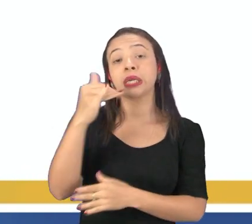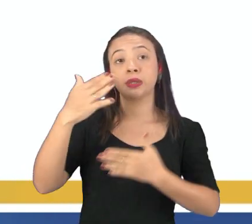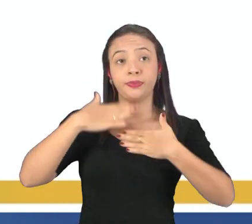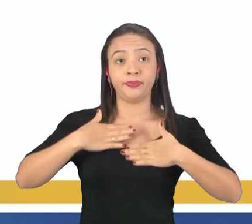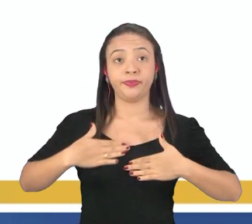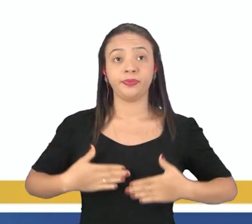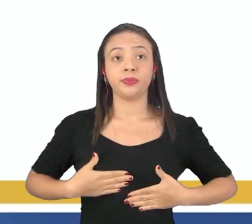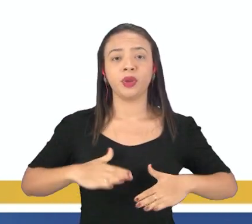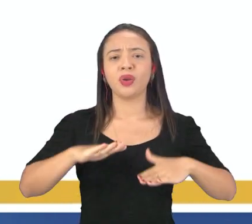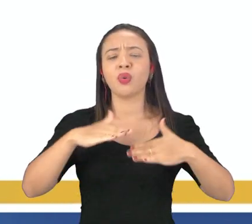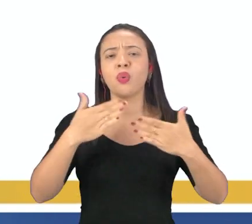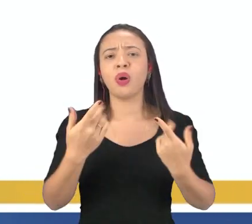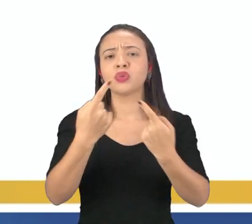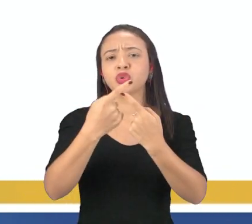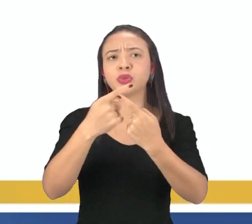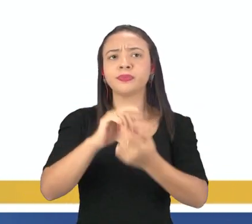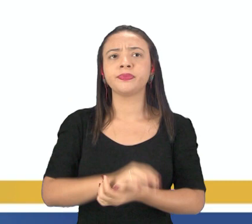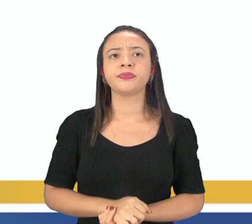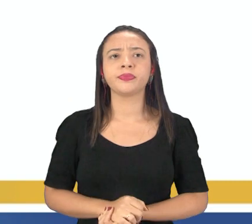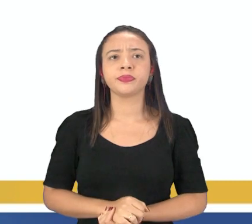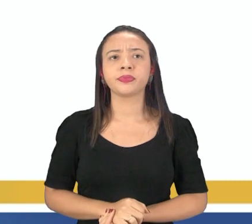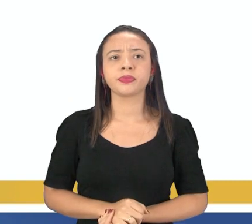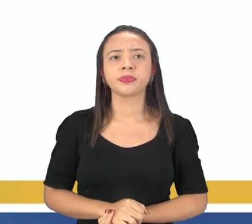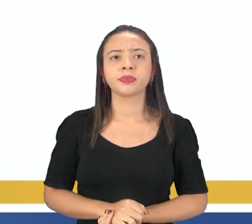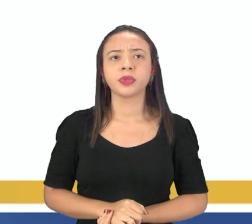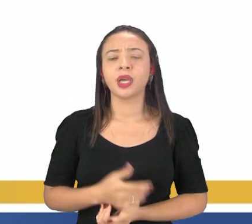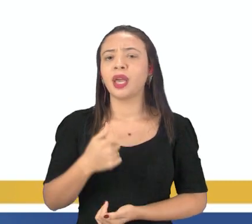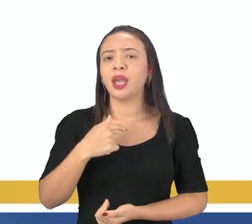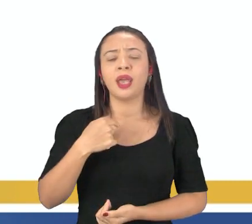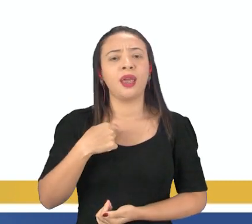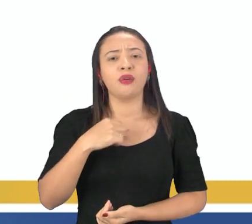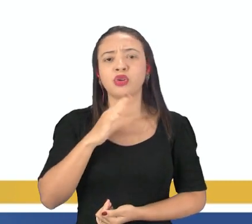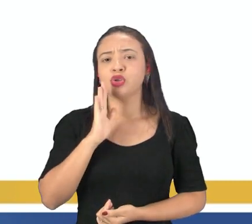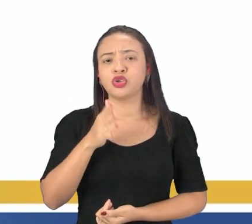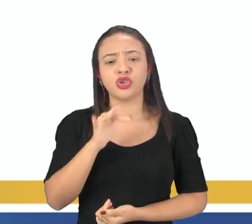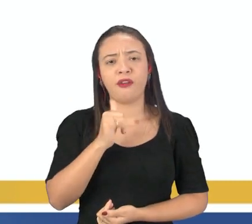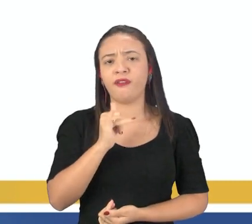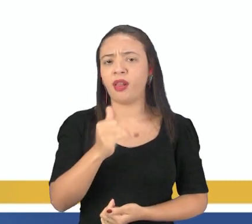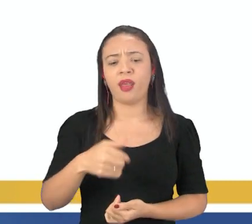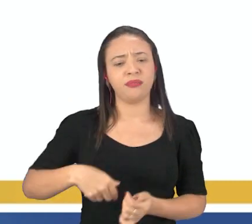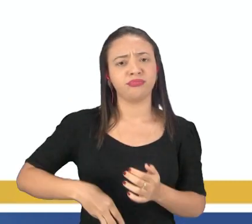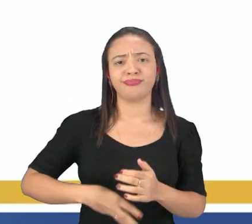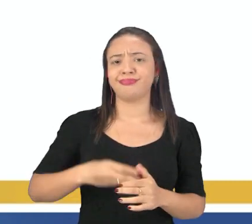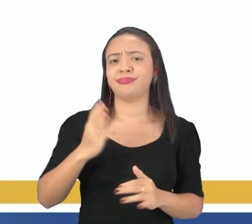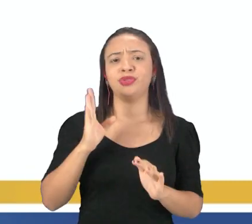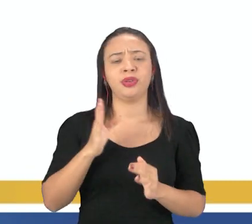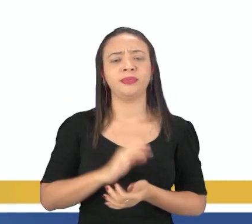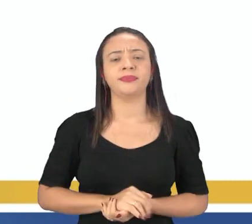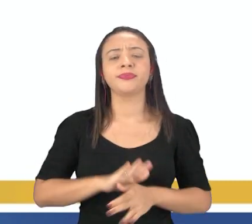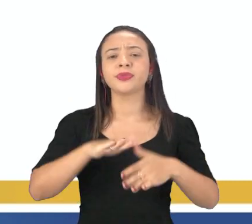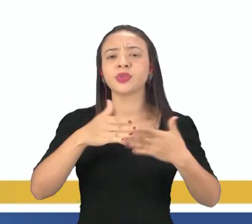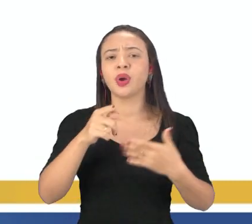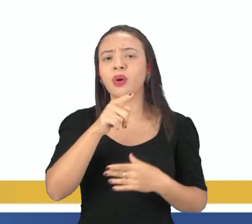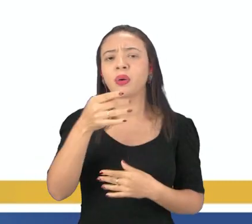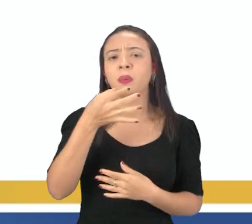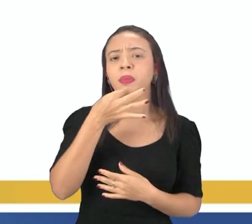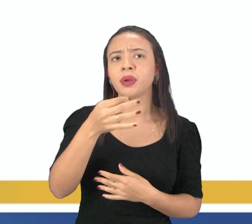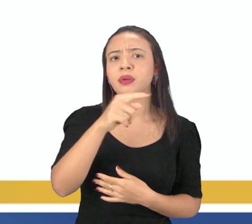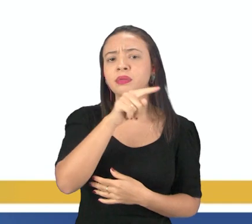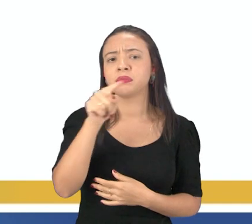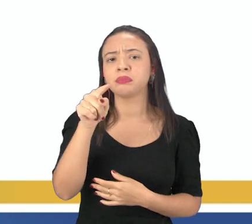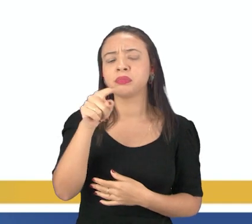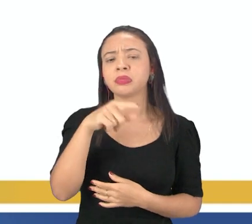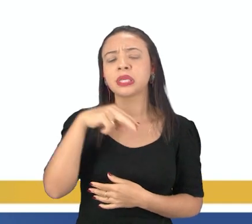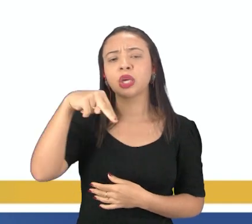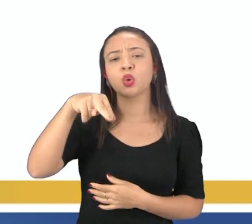que nos fornecem energia, podemos citar qual dessas alternativas? Eu repeti acho que umas 3 vezes. E aí, qual